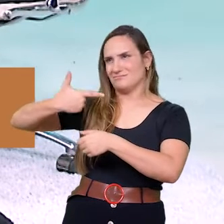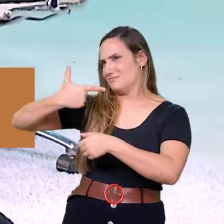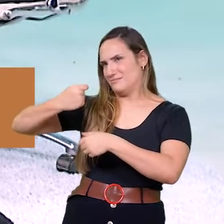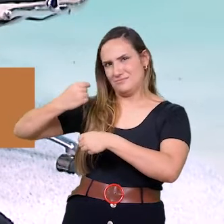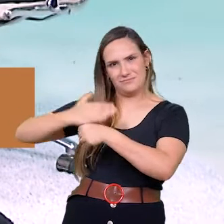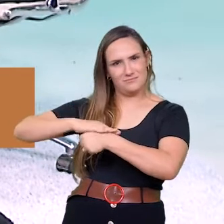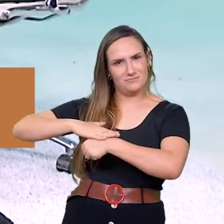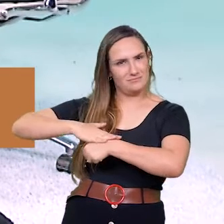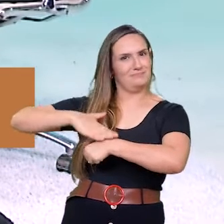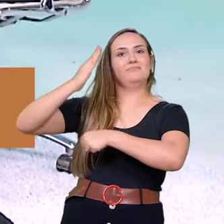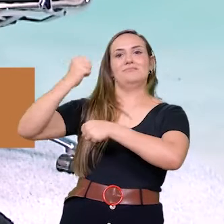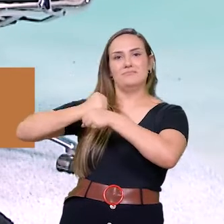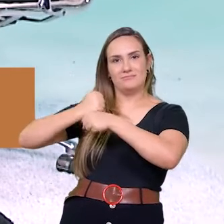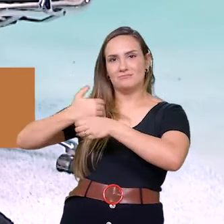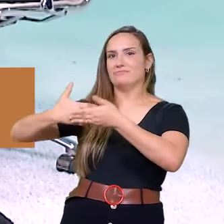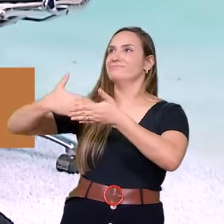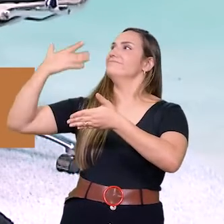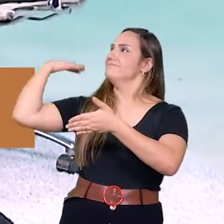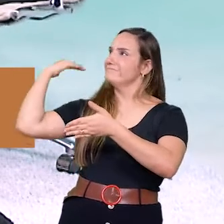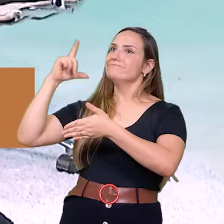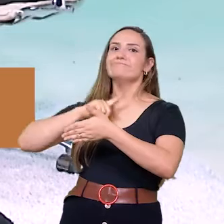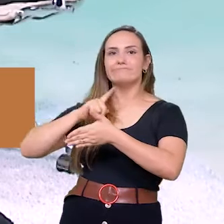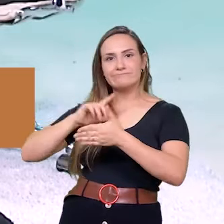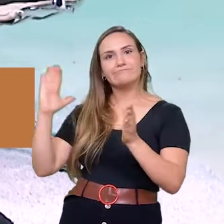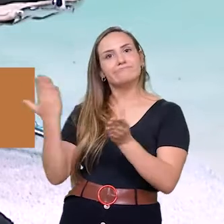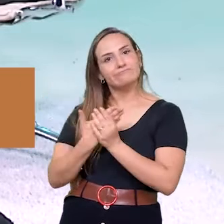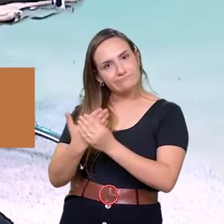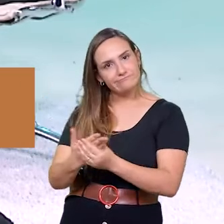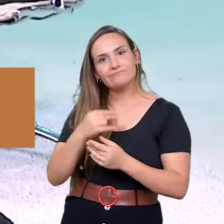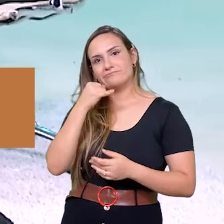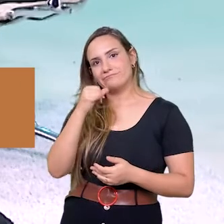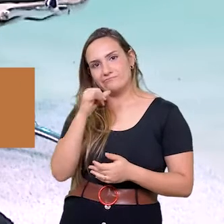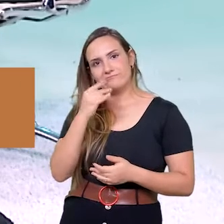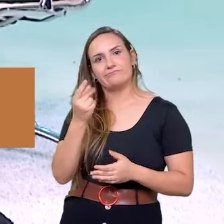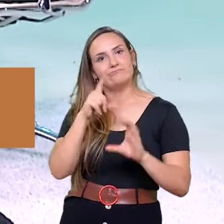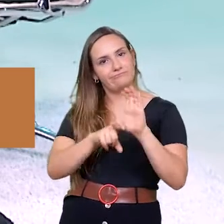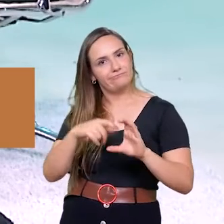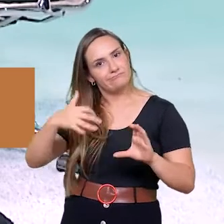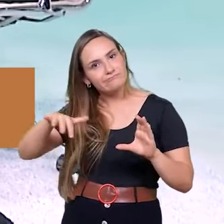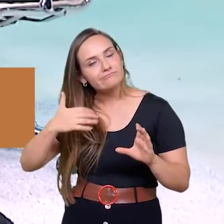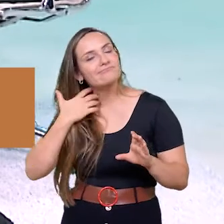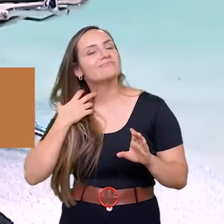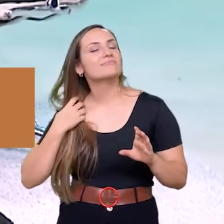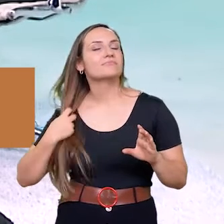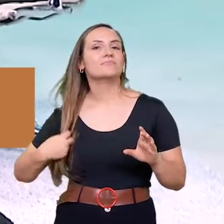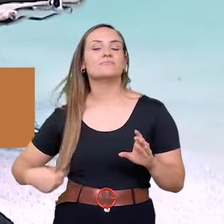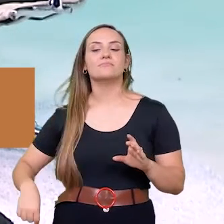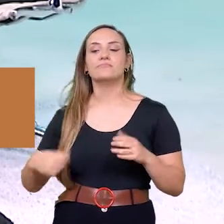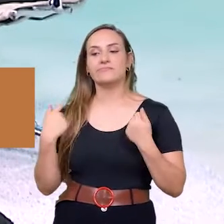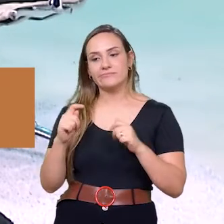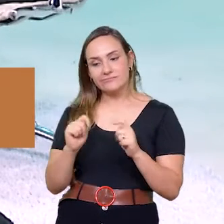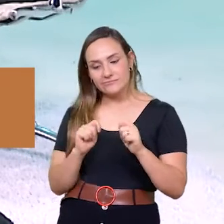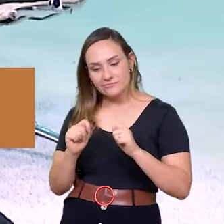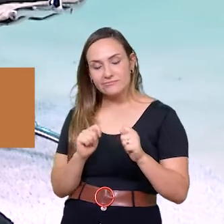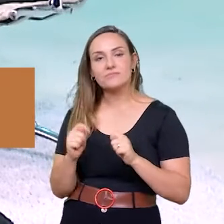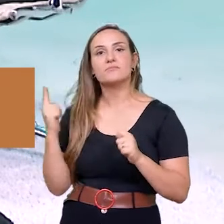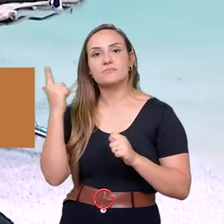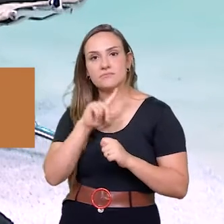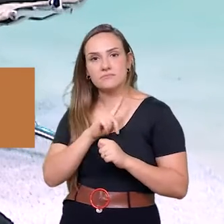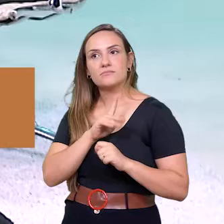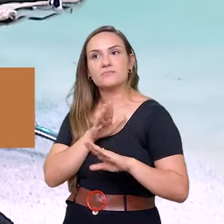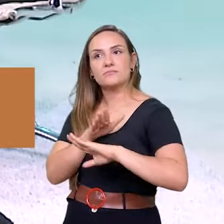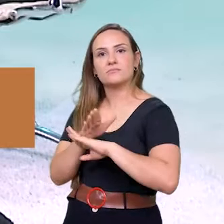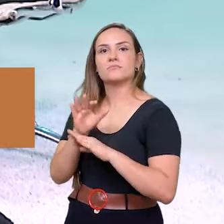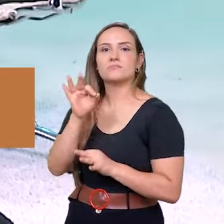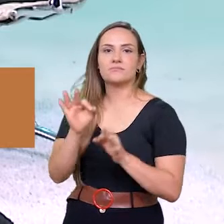São mais de 20 anos que a gente sempre tem demandas envolvendo energia, cobranças e situações que realmente exigem o acesso